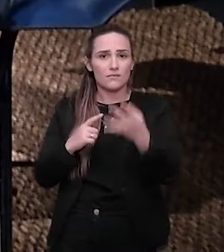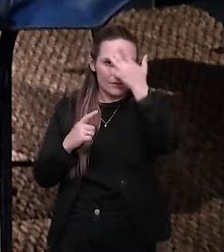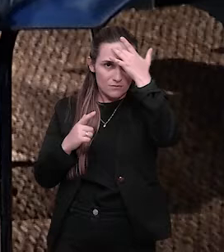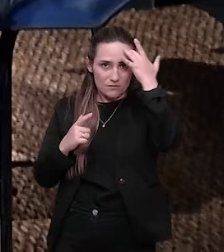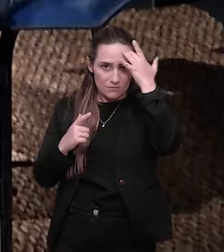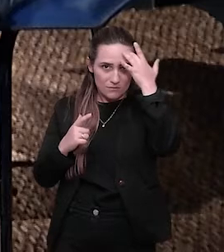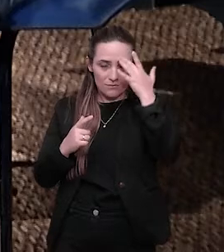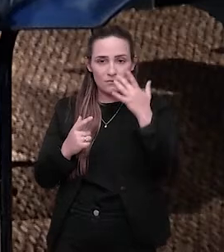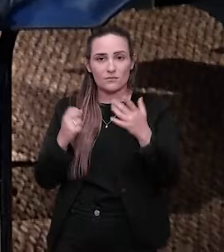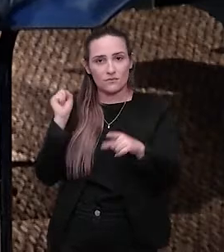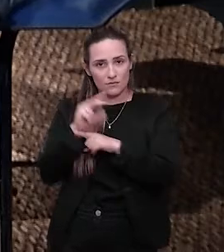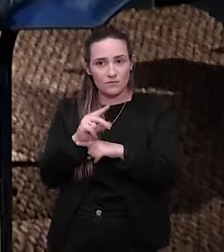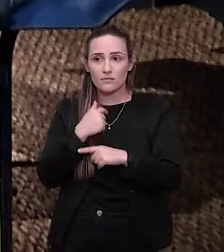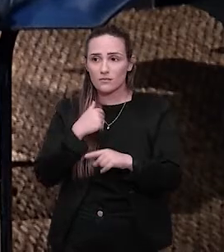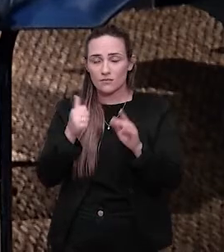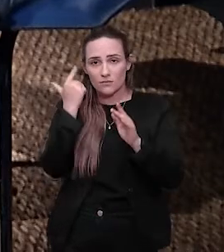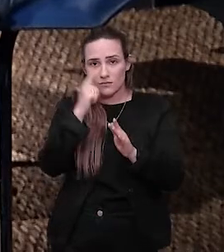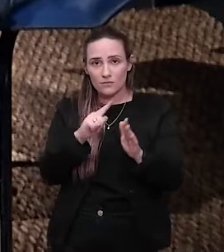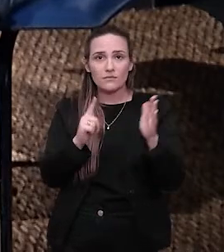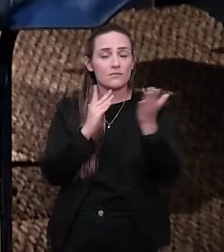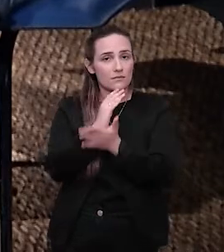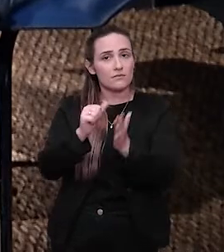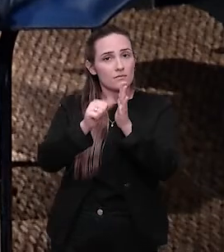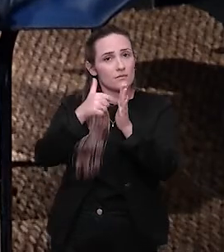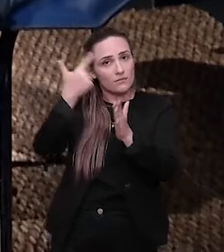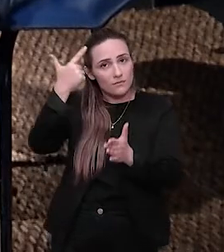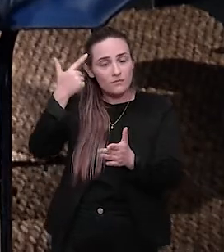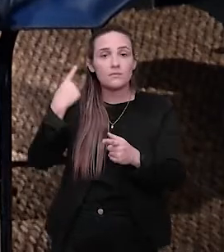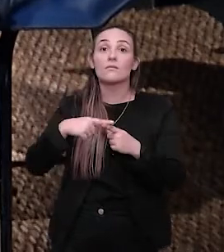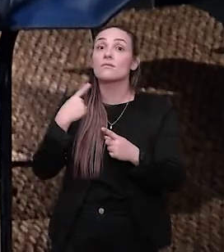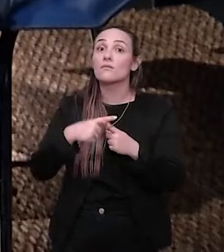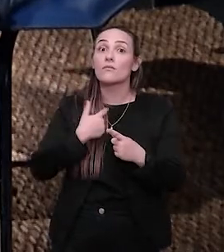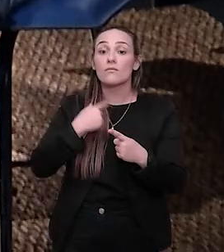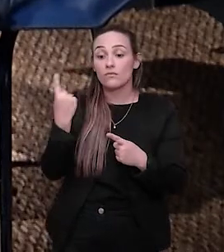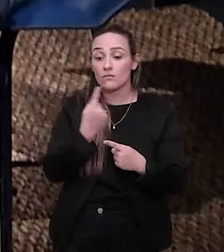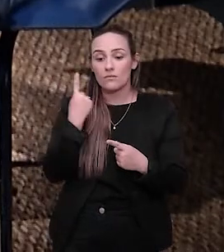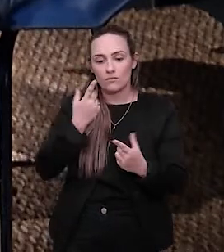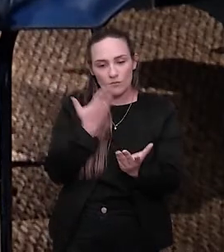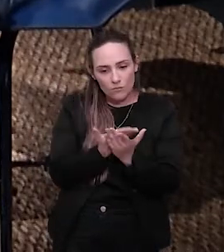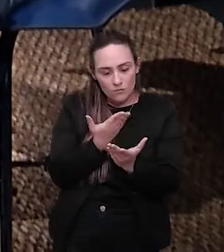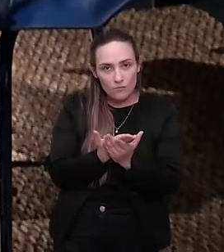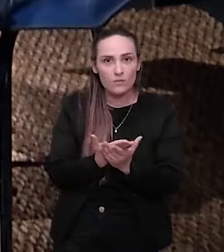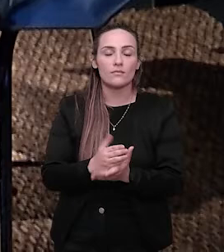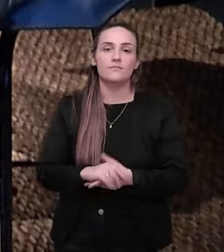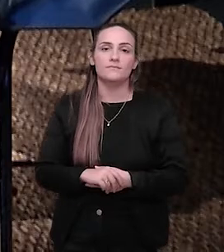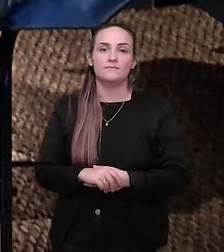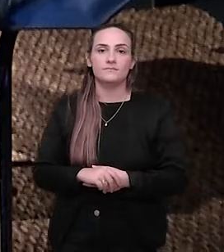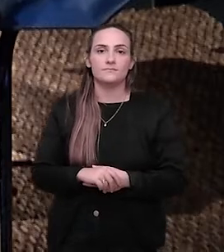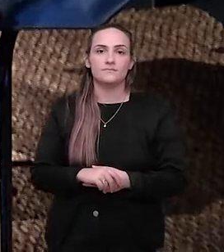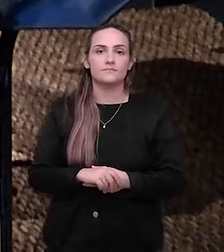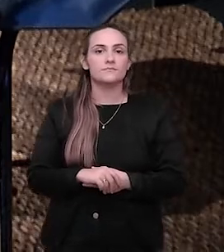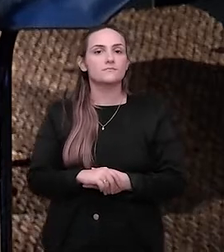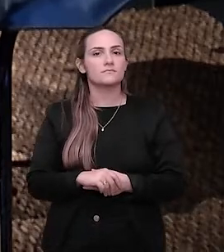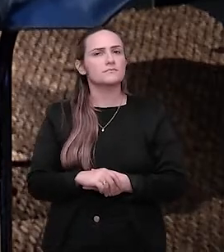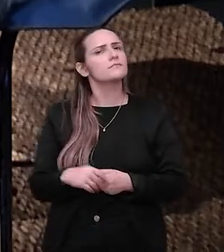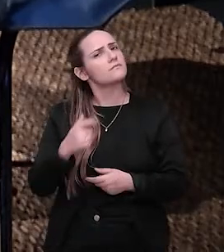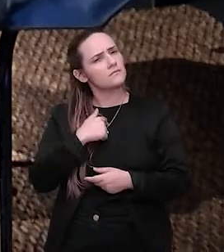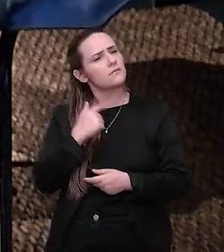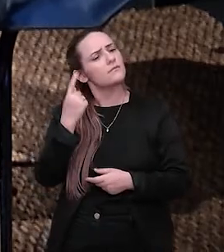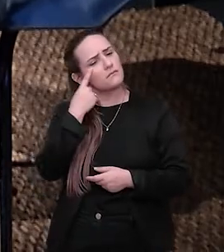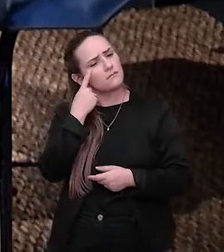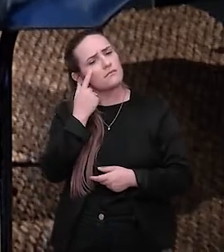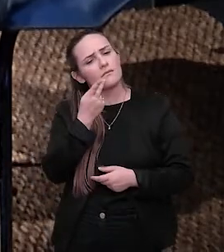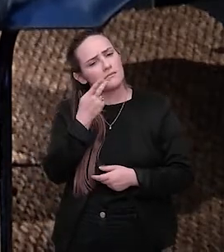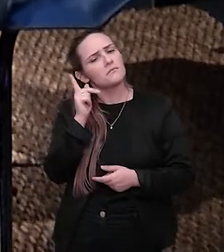por exemplo, tinham 4.000 candidatos para nenhuma vaga. Eu passei em segundo lugar. Mas foi sozinho mesmo, estudando, me dedicando, que